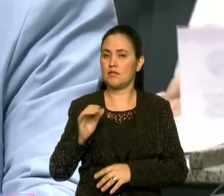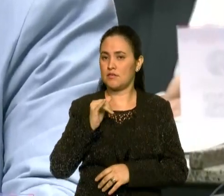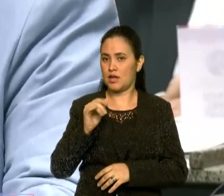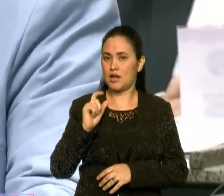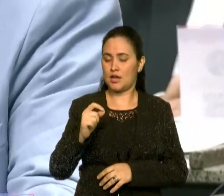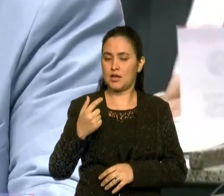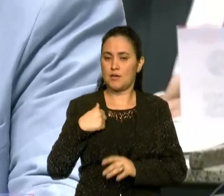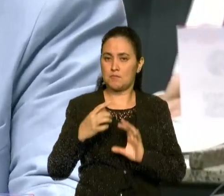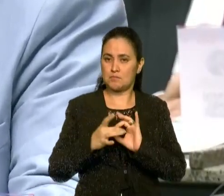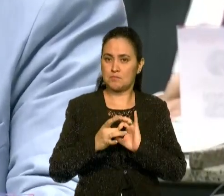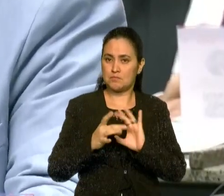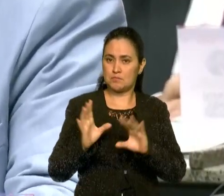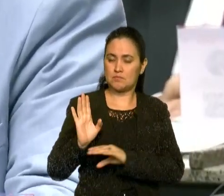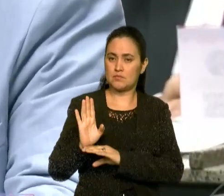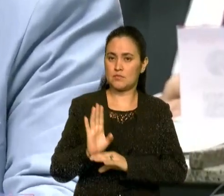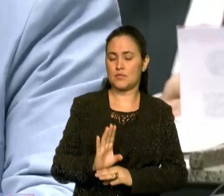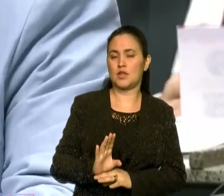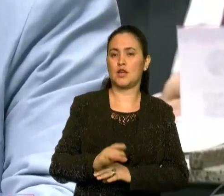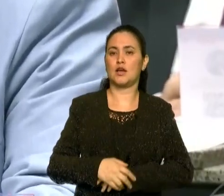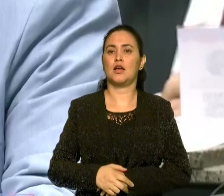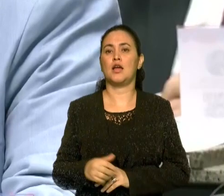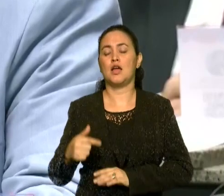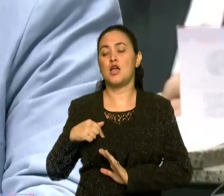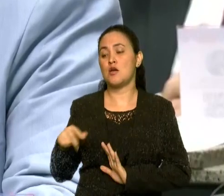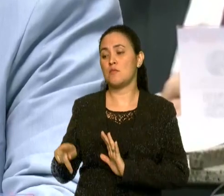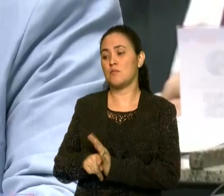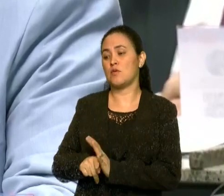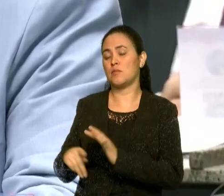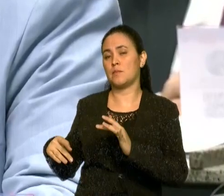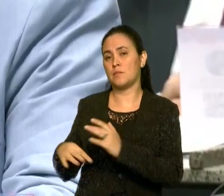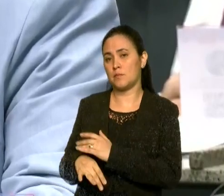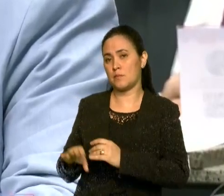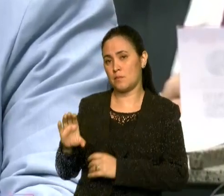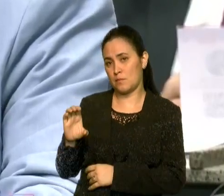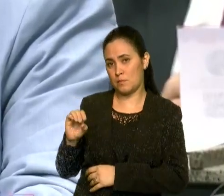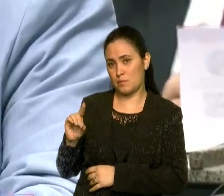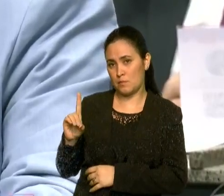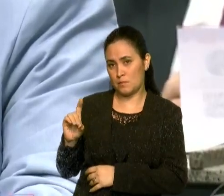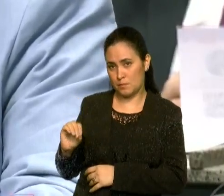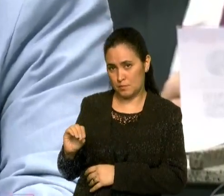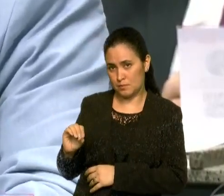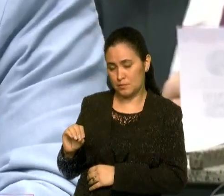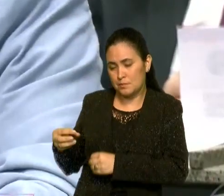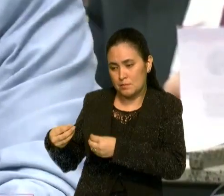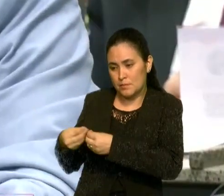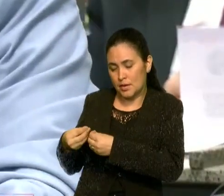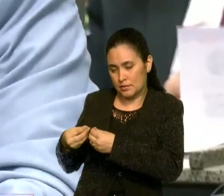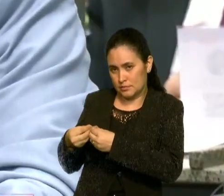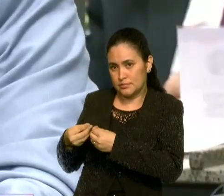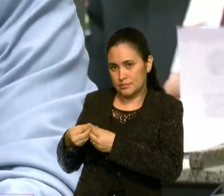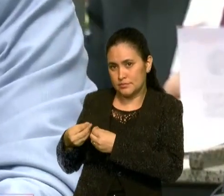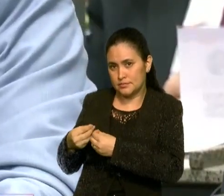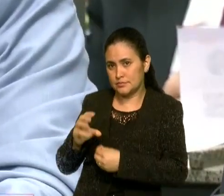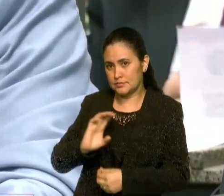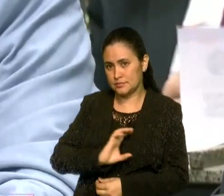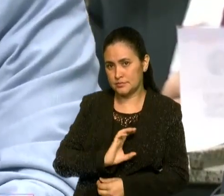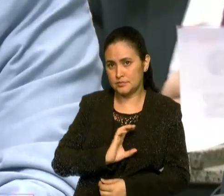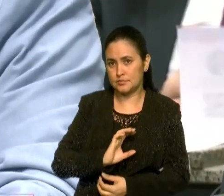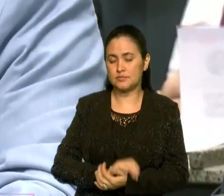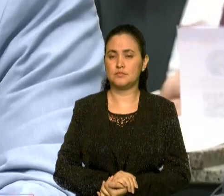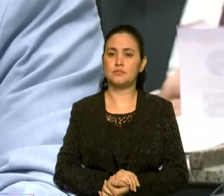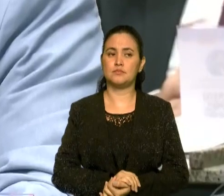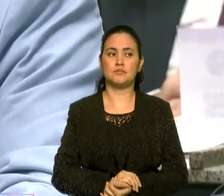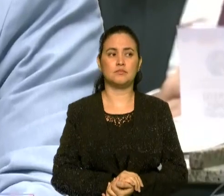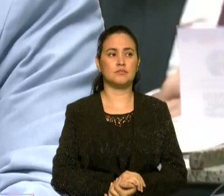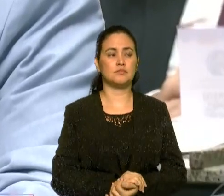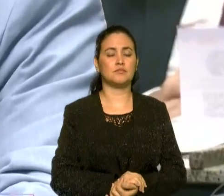dessa cidade ao lado, da cidade de Codó, cidade co-irmã de Caxias, presidente Iracema, e que